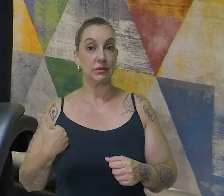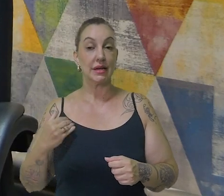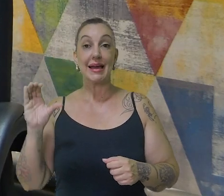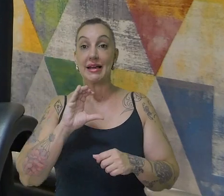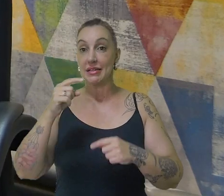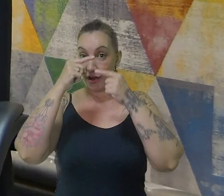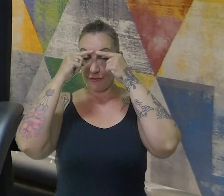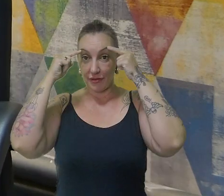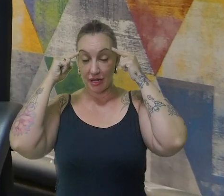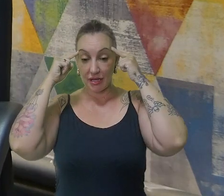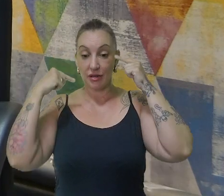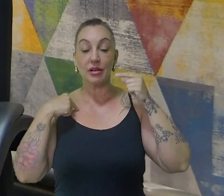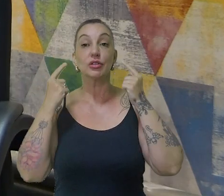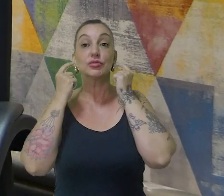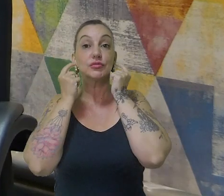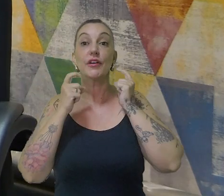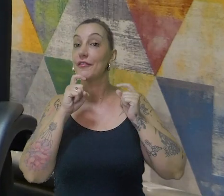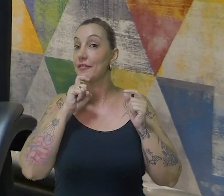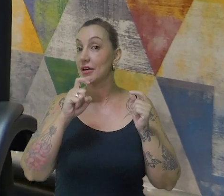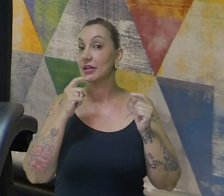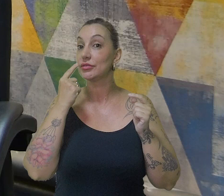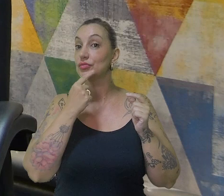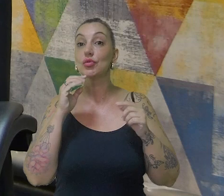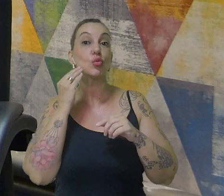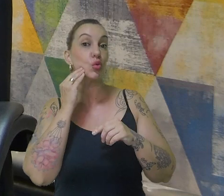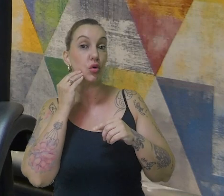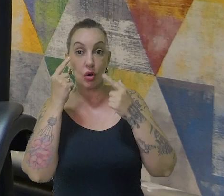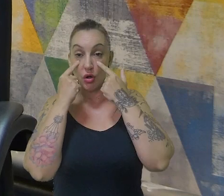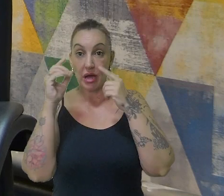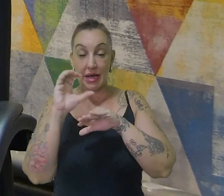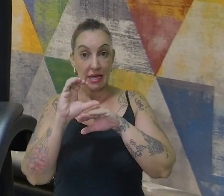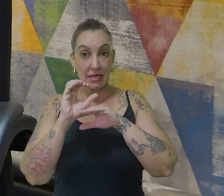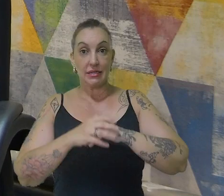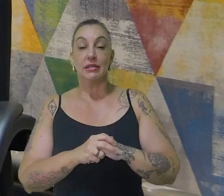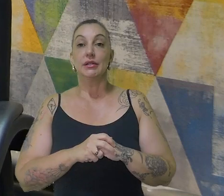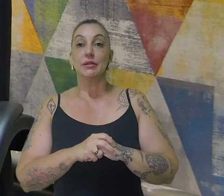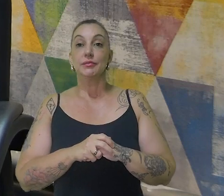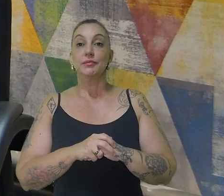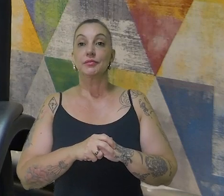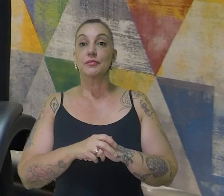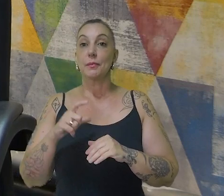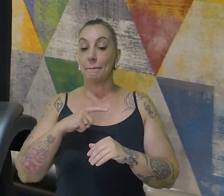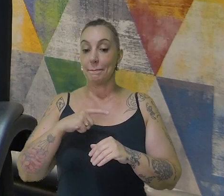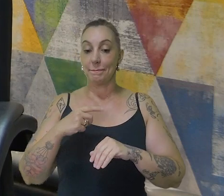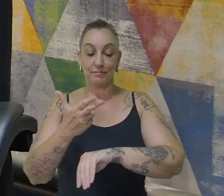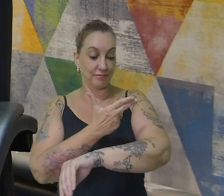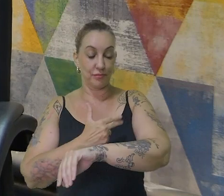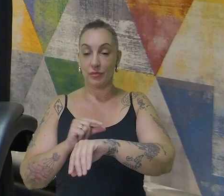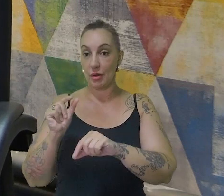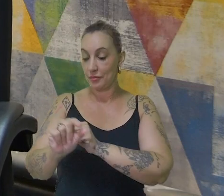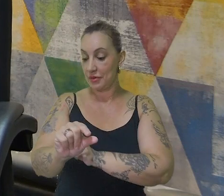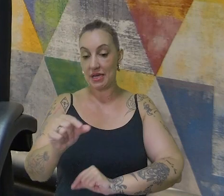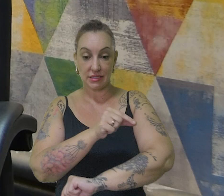castanho tenho franja tô com brinco Verde tô com batom rosa meus olhos são castanhos e tem umas tatuagens